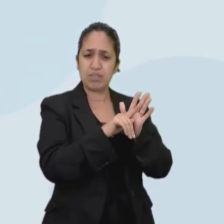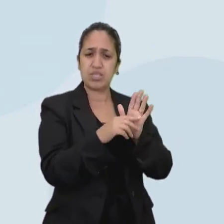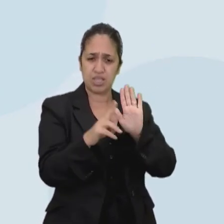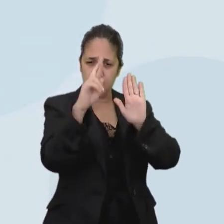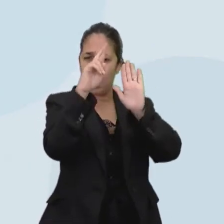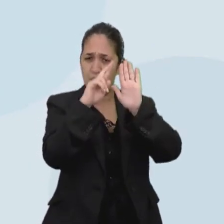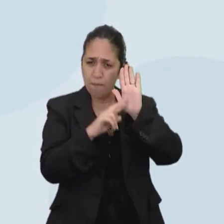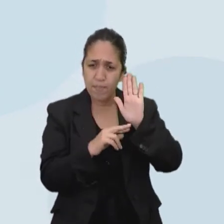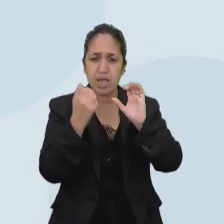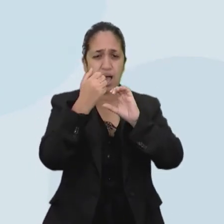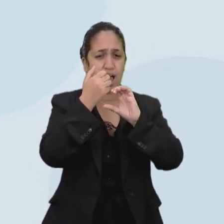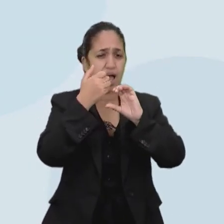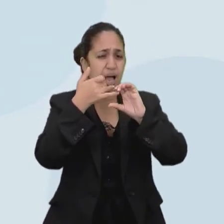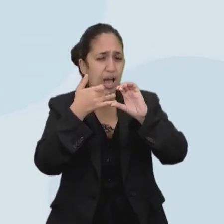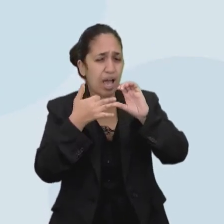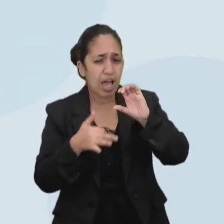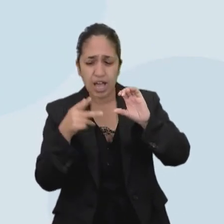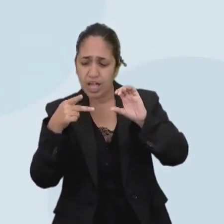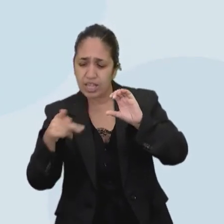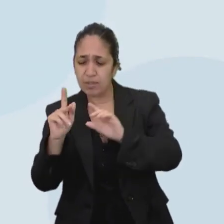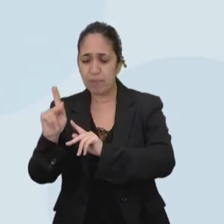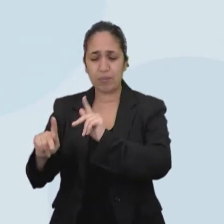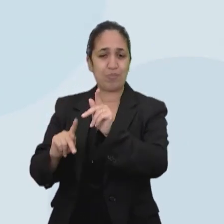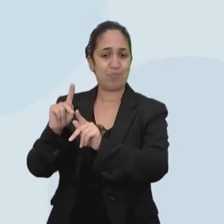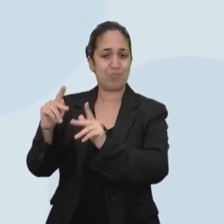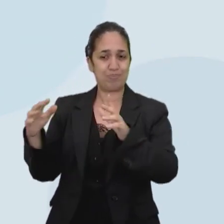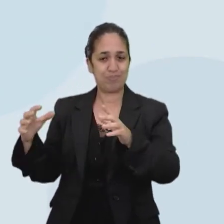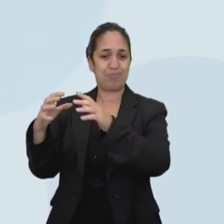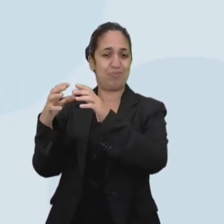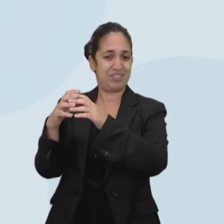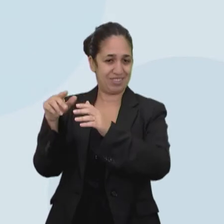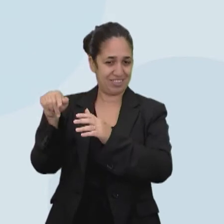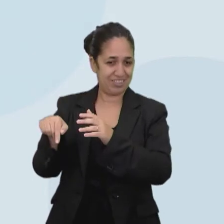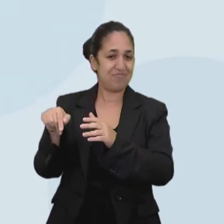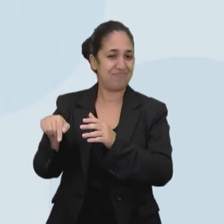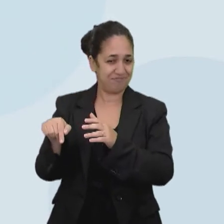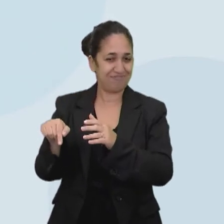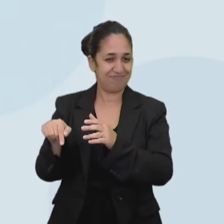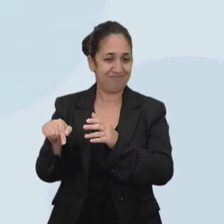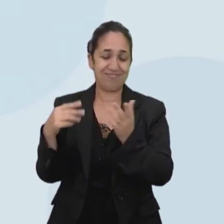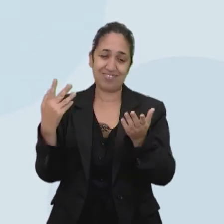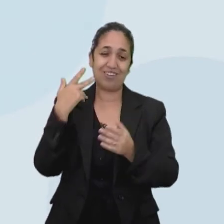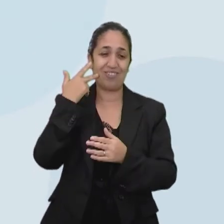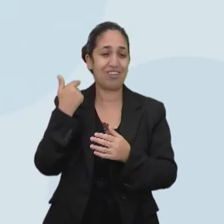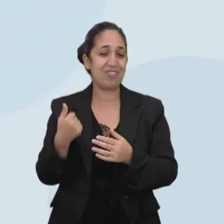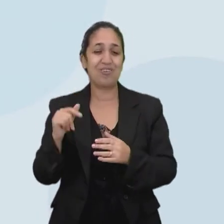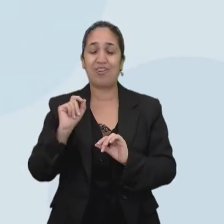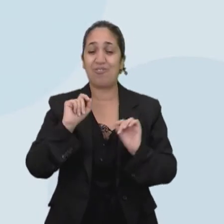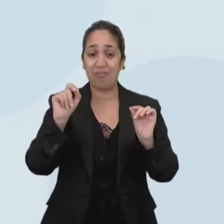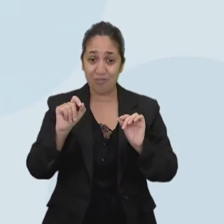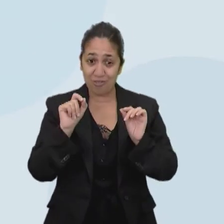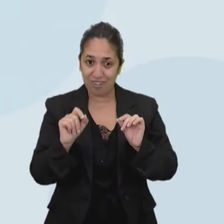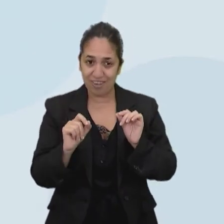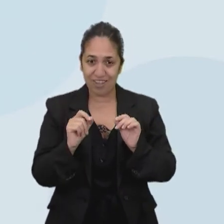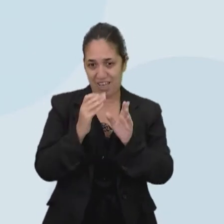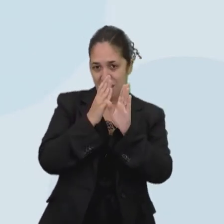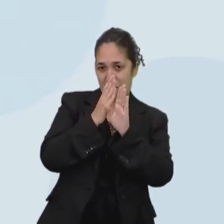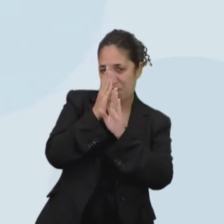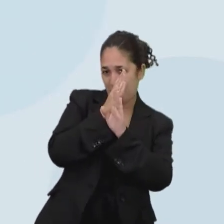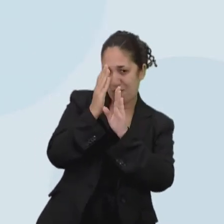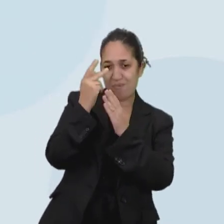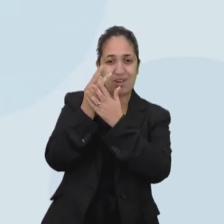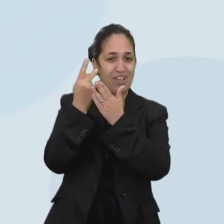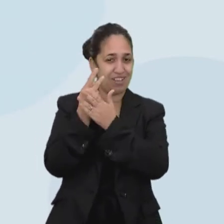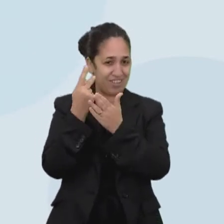representa as características de uma certa população, e aí naturalmente considerando o quê? Considerando a margem de